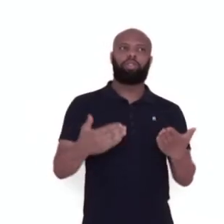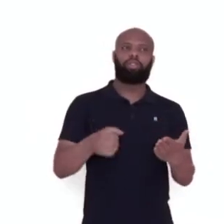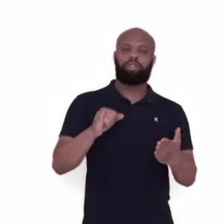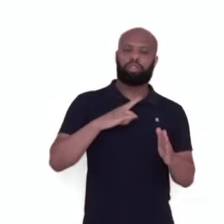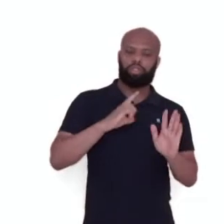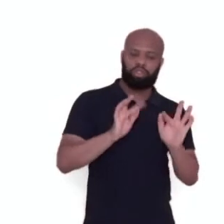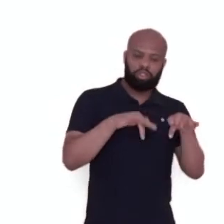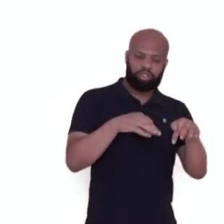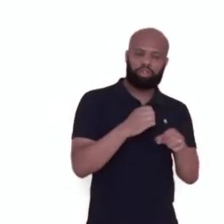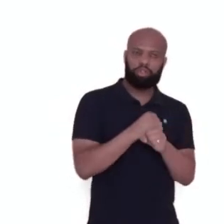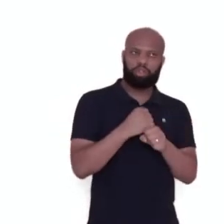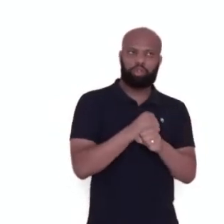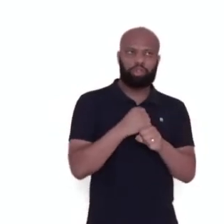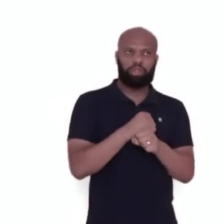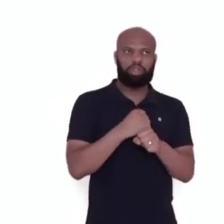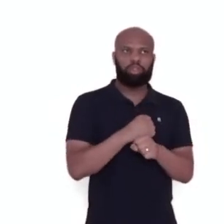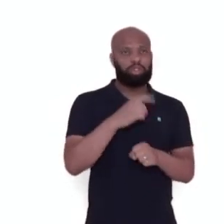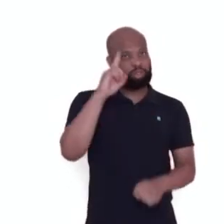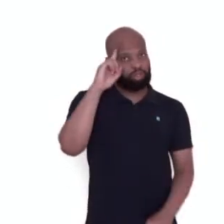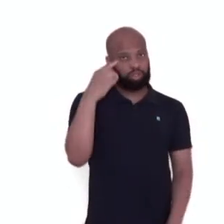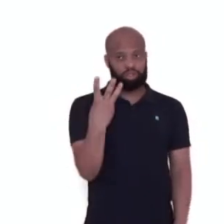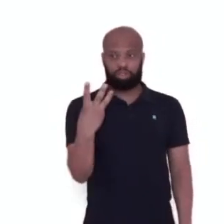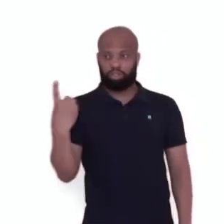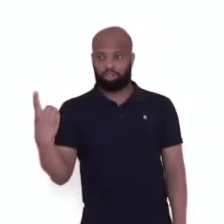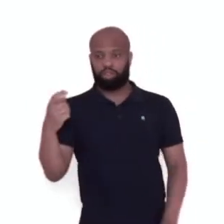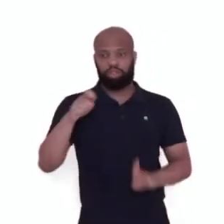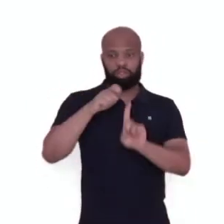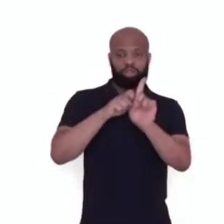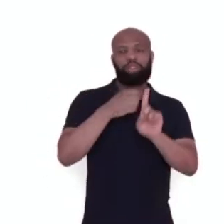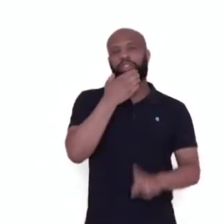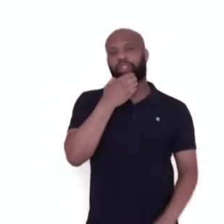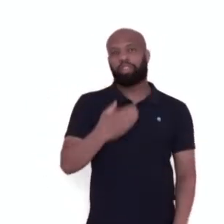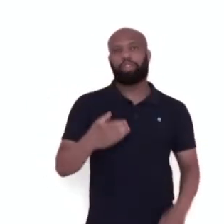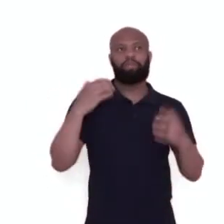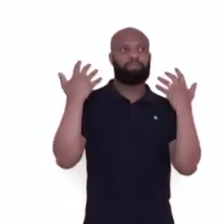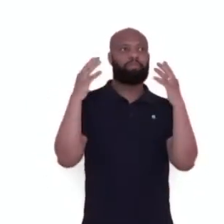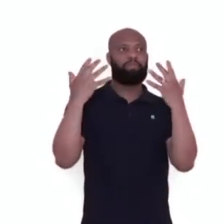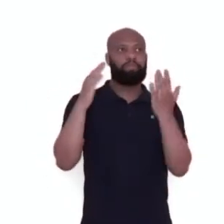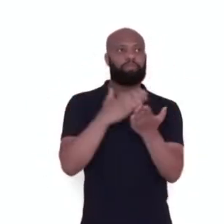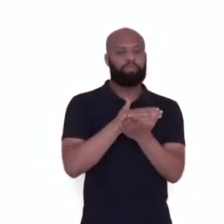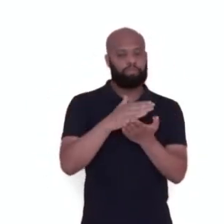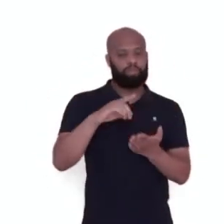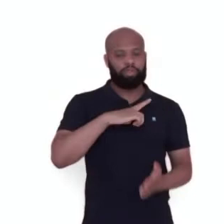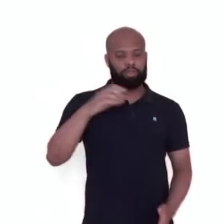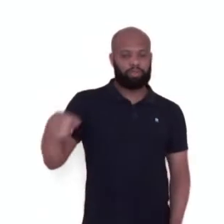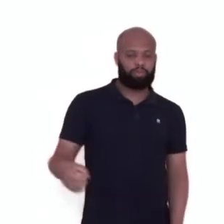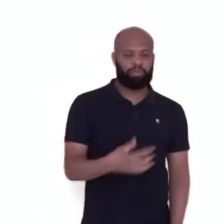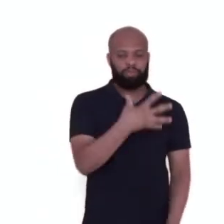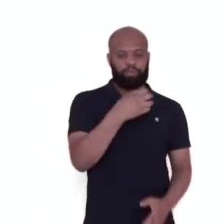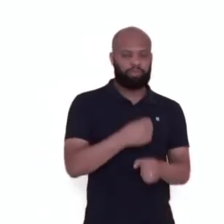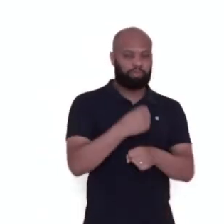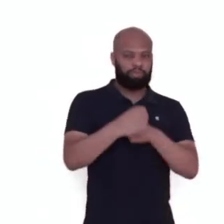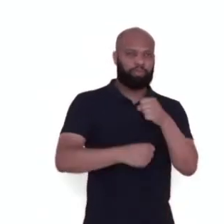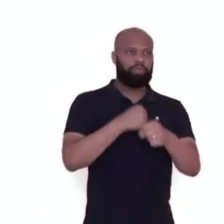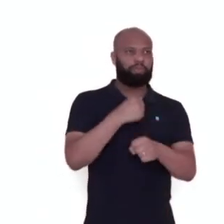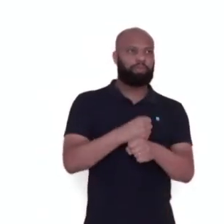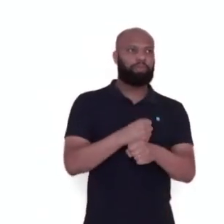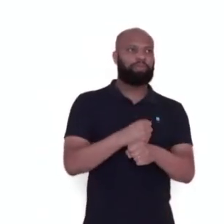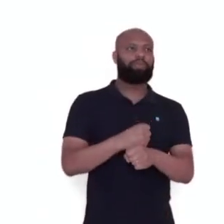do ano, em 31 de dezembro, comemoramos o início de um novo ano.